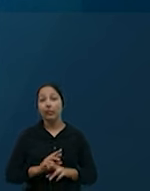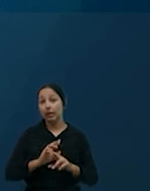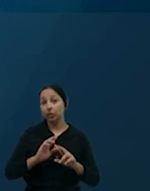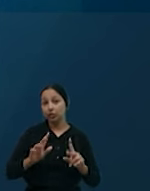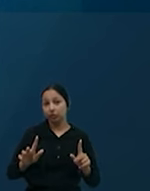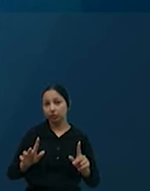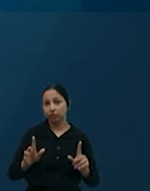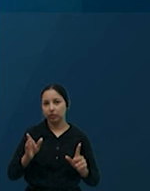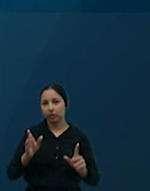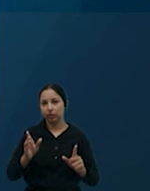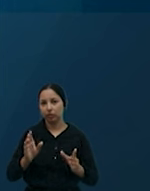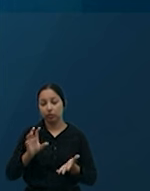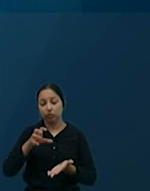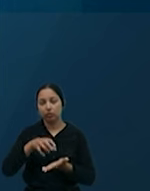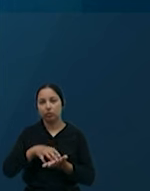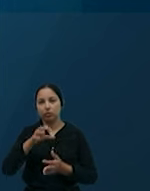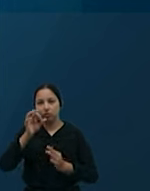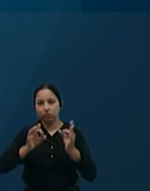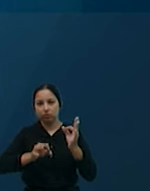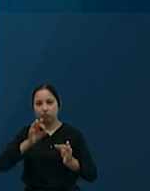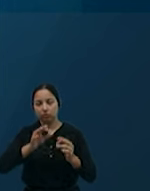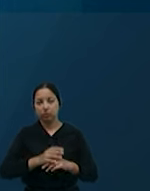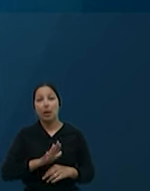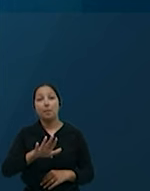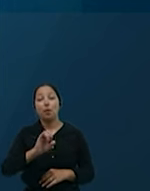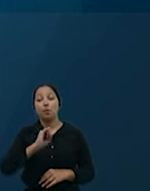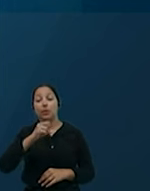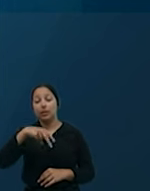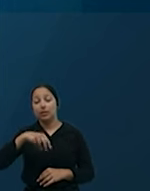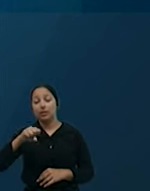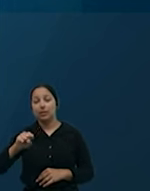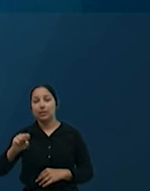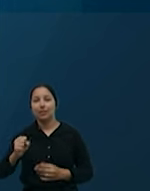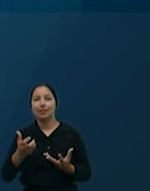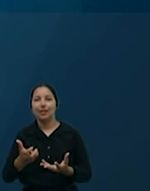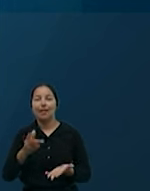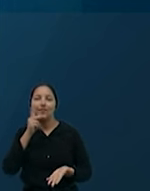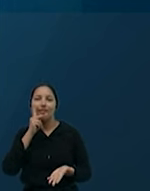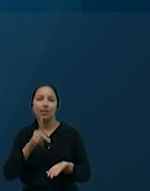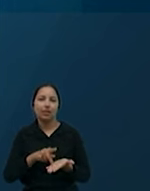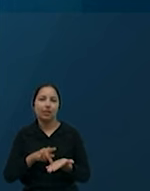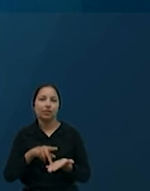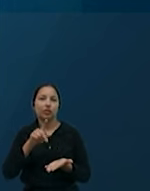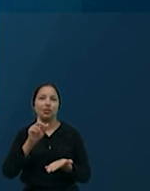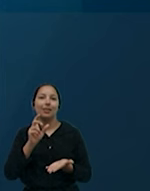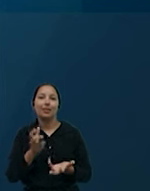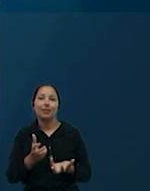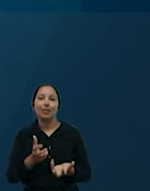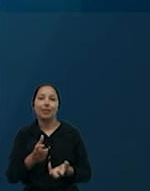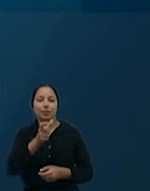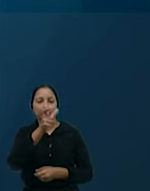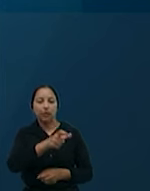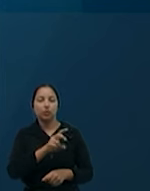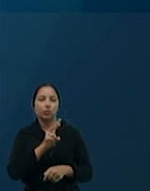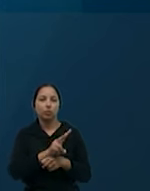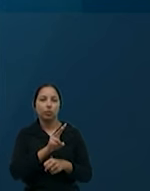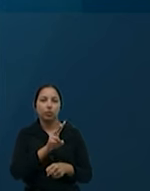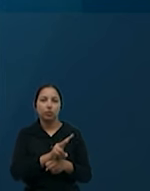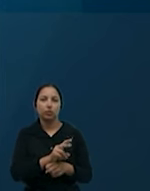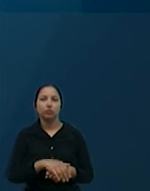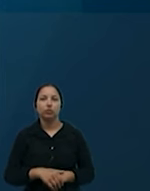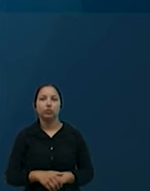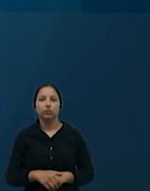pela a verdade, ele busca pela proteção do segurado. Então, compete a ele. Mas o que nós